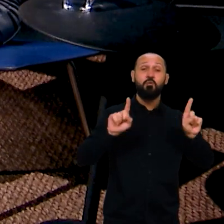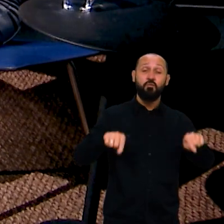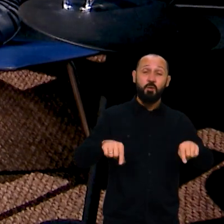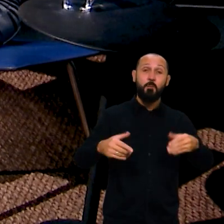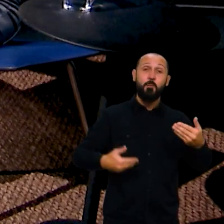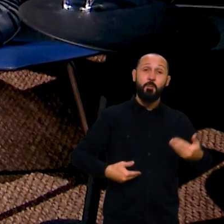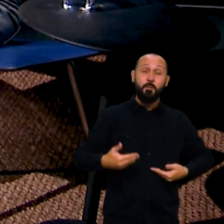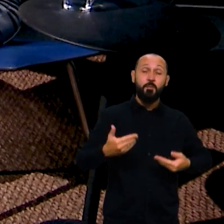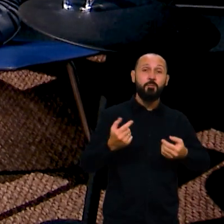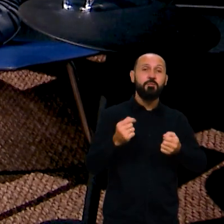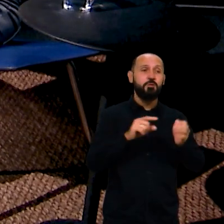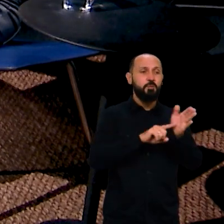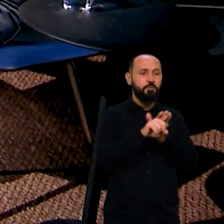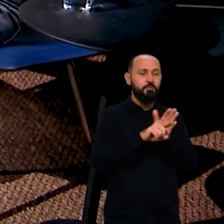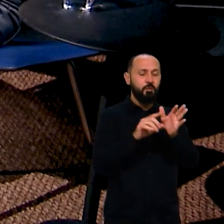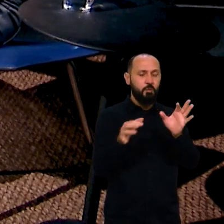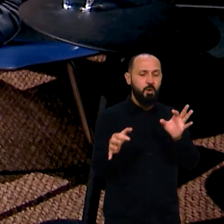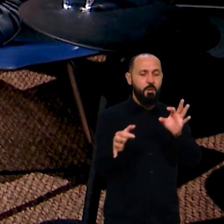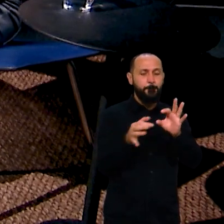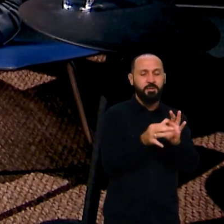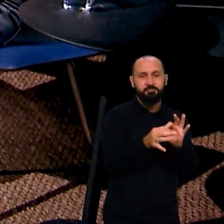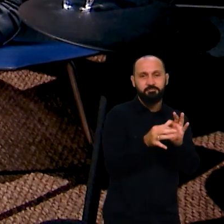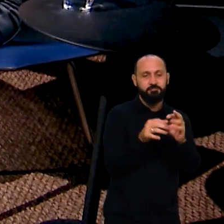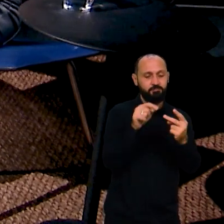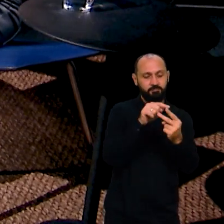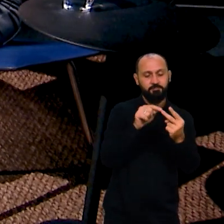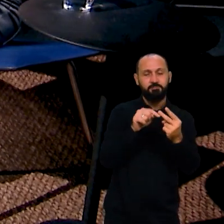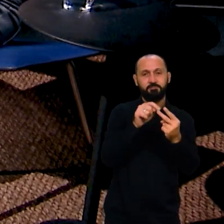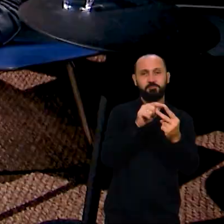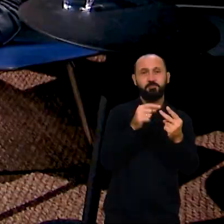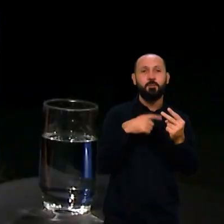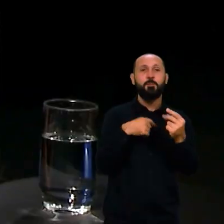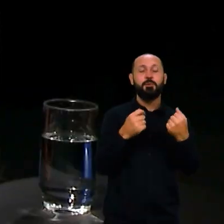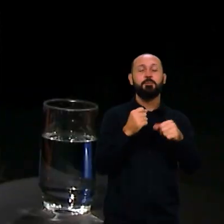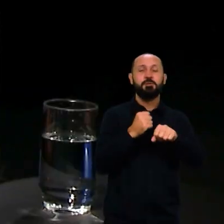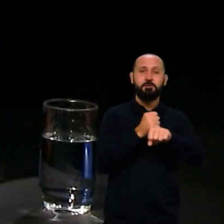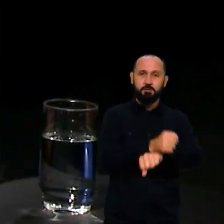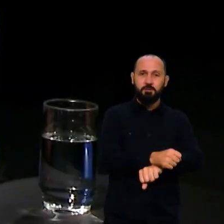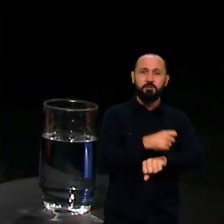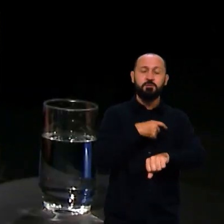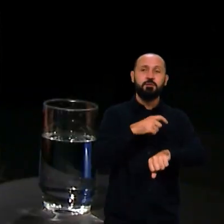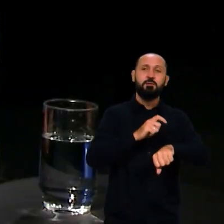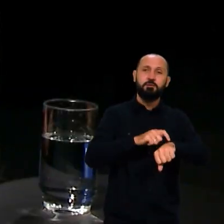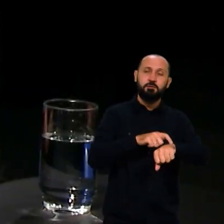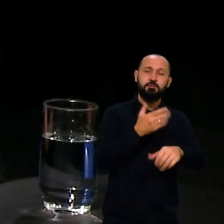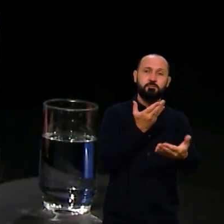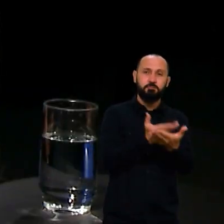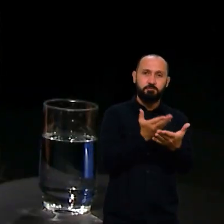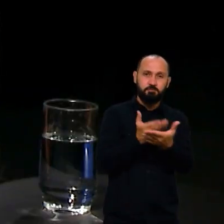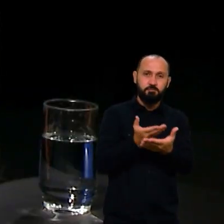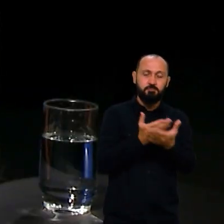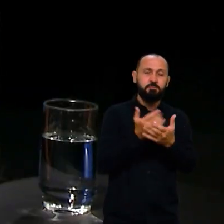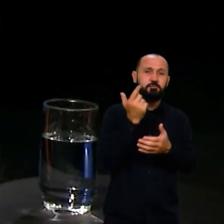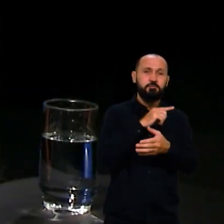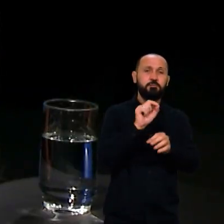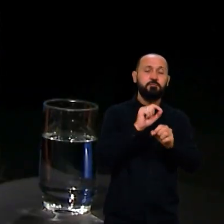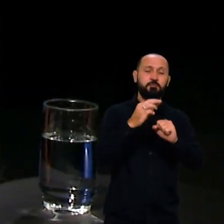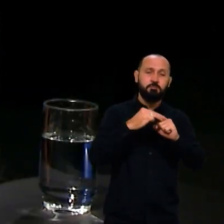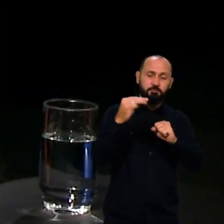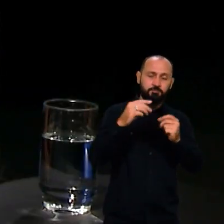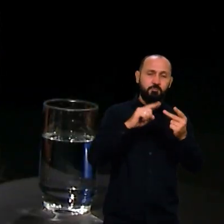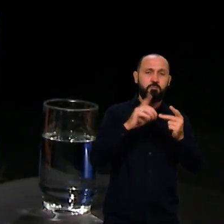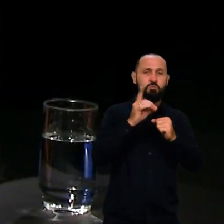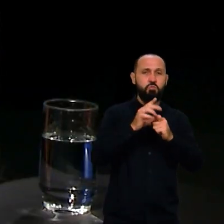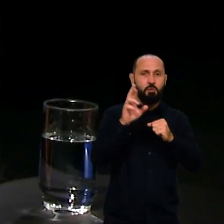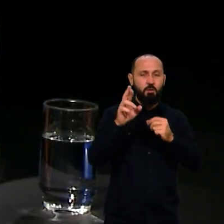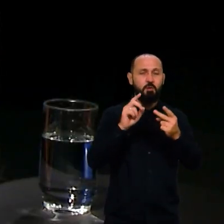e do pesquisador. Como é que foi unir, né, esses dois papéis? Porque você tem que se dedicar, tem que ter tempo de estudo para conseguir concluir